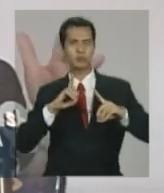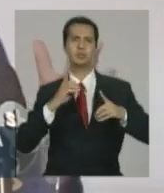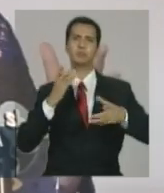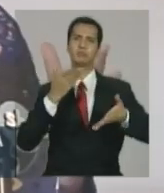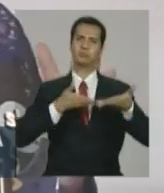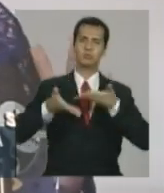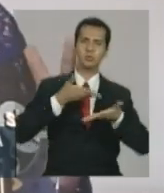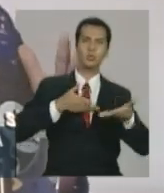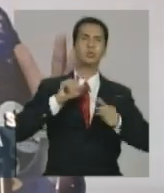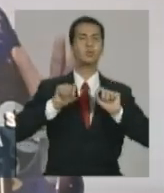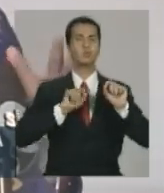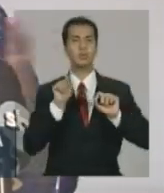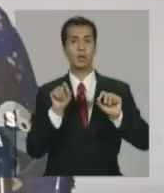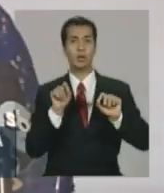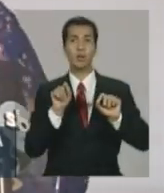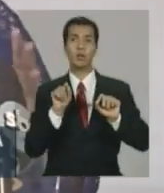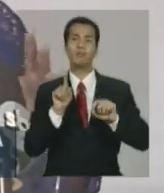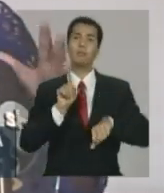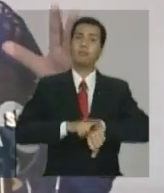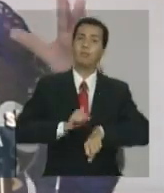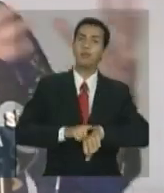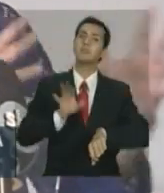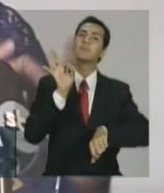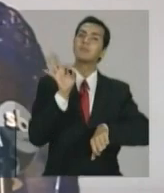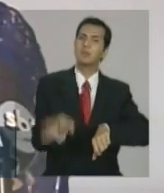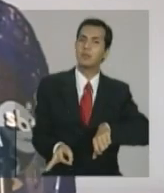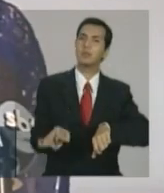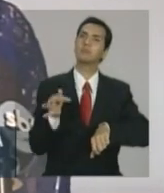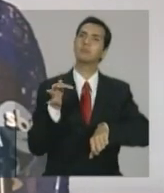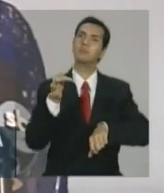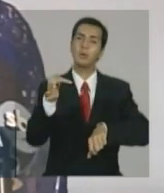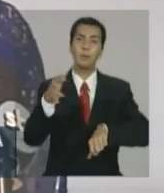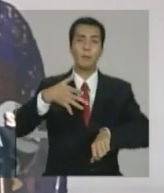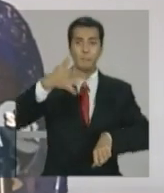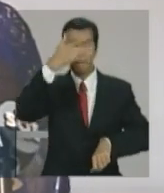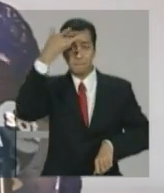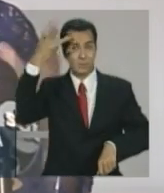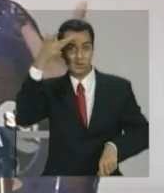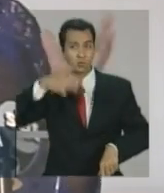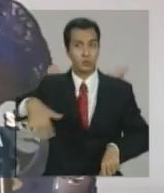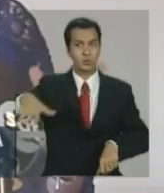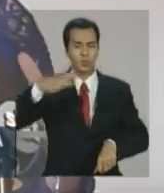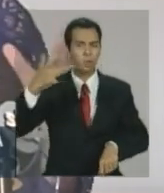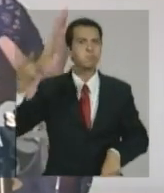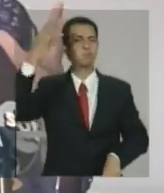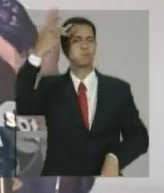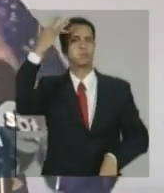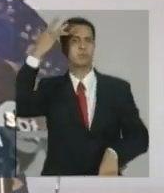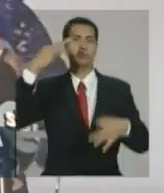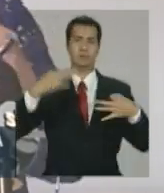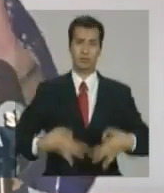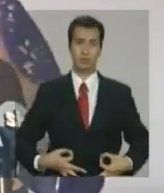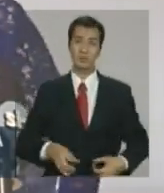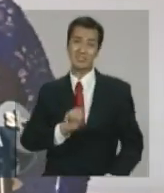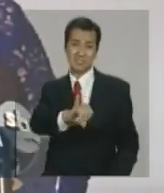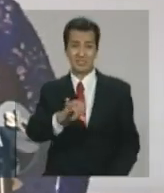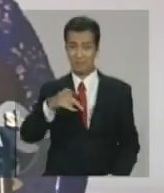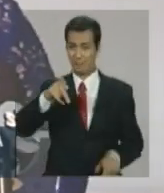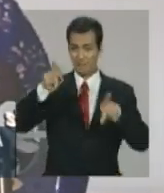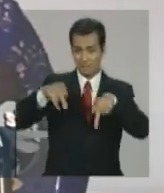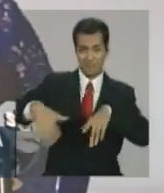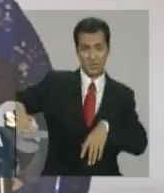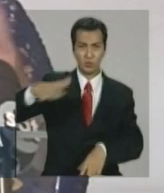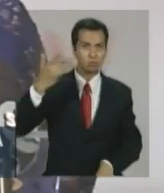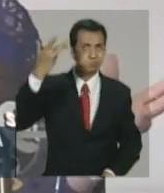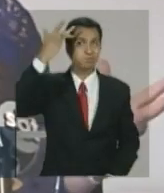mais maduras para ser tratadas, quando as pessoas têm mais consciência delas. Quando ainda não está uma consciência muito,